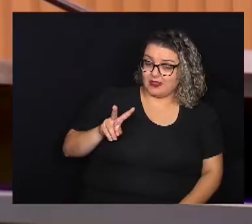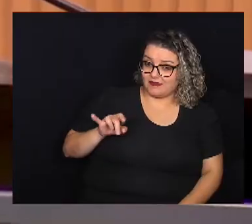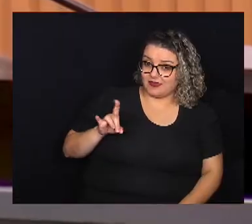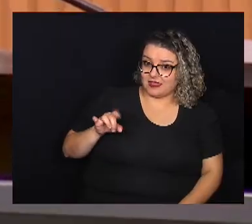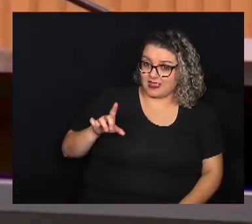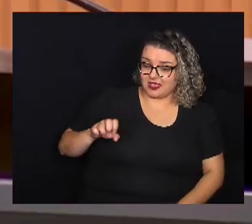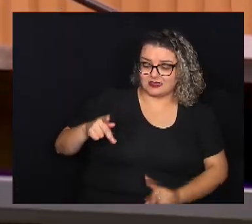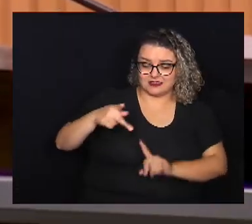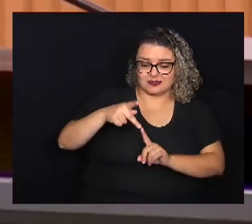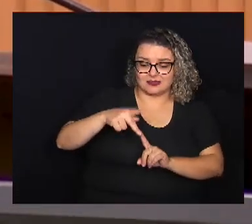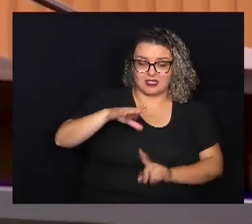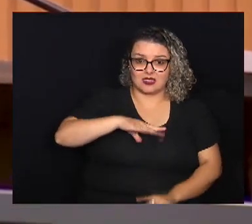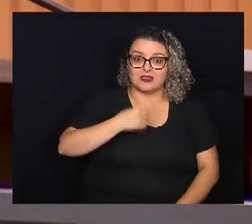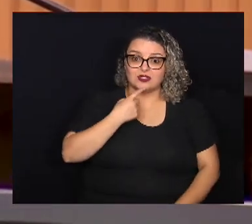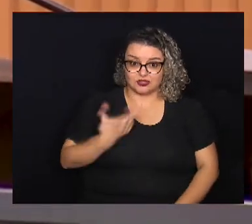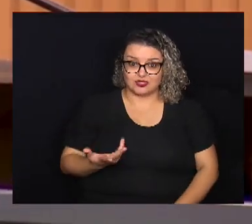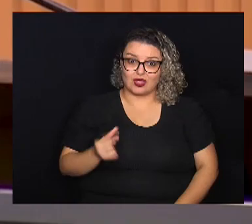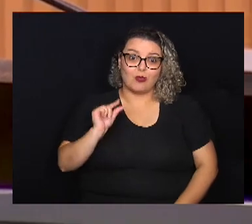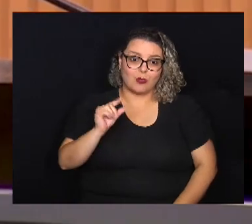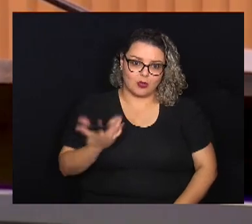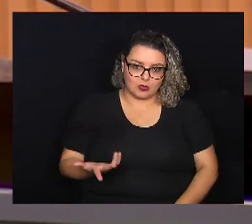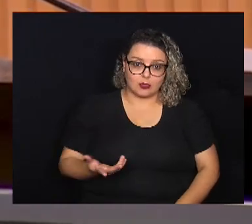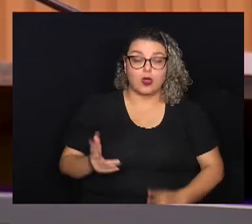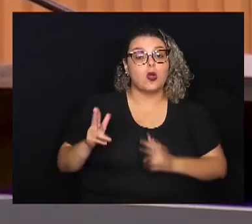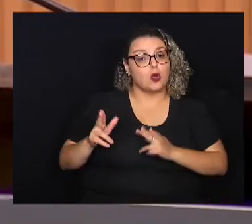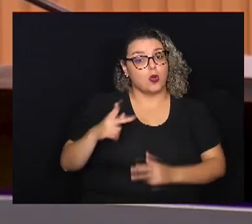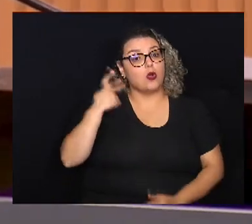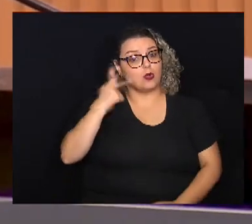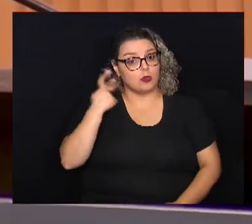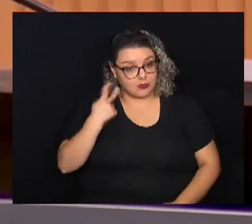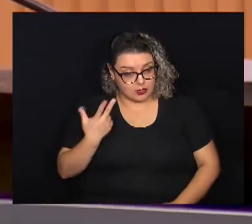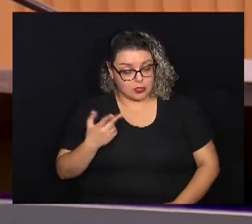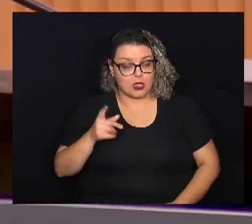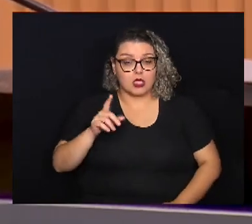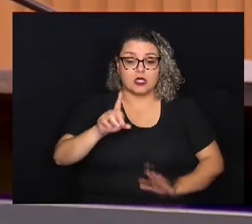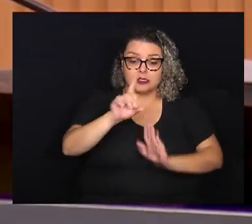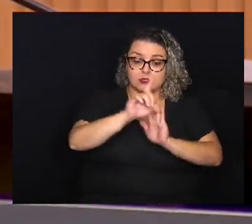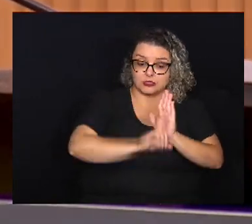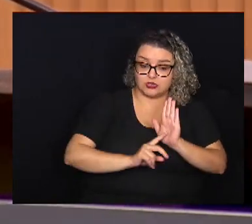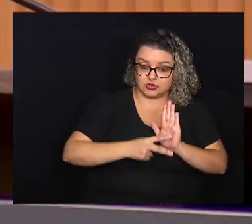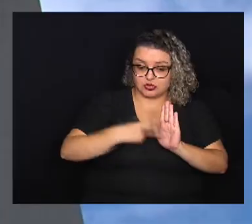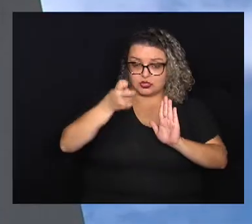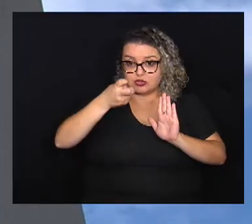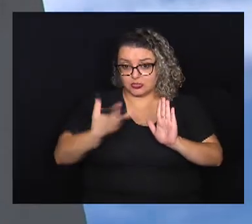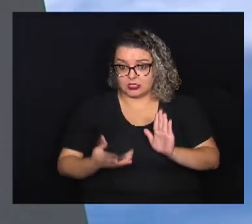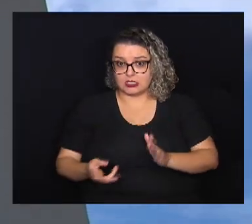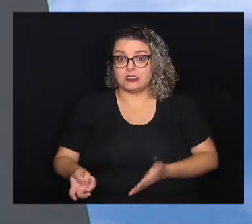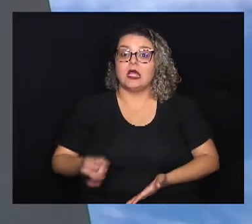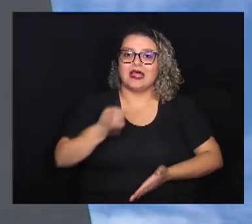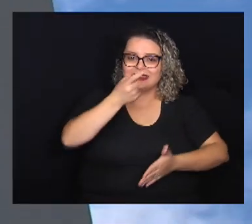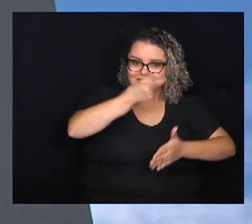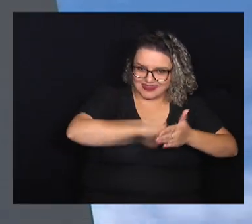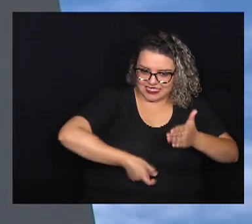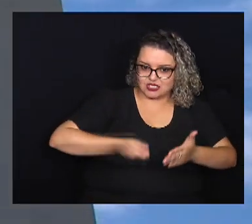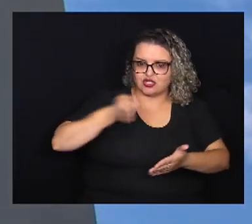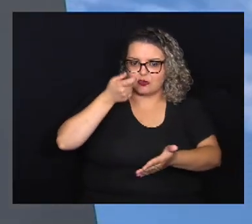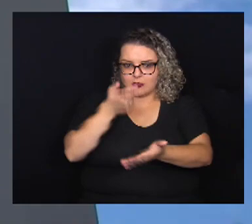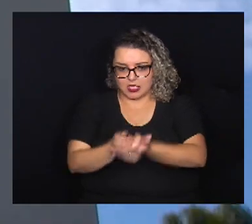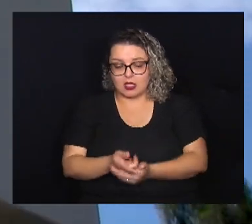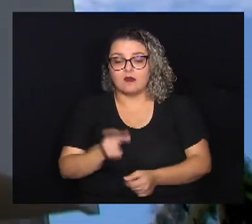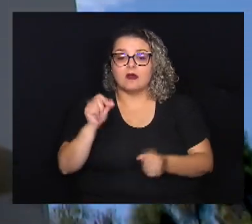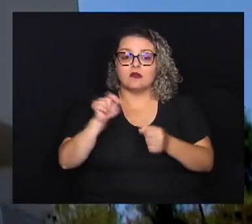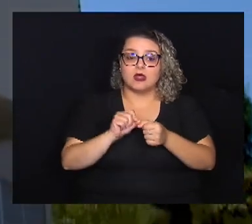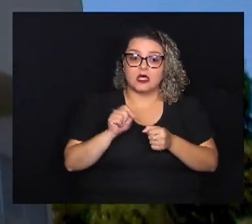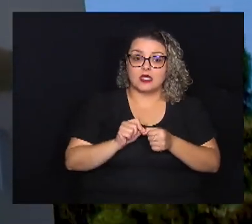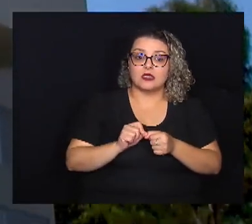pouco de acordo com a vereadora o reconhecimento desse direito de liberação da taxa contributiva vai ser realizado a